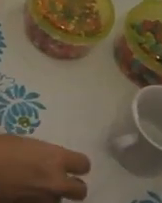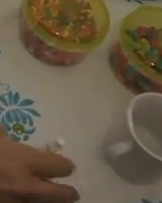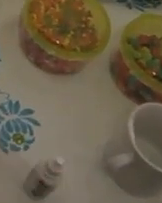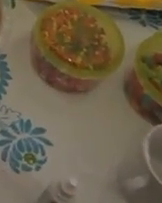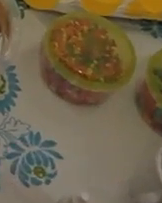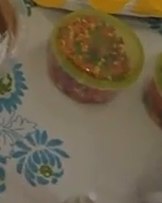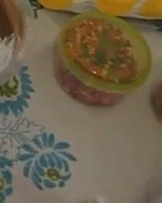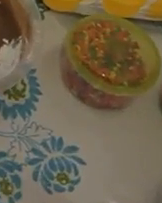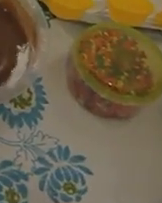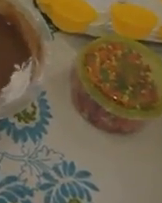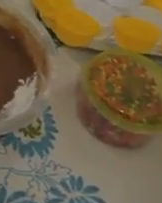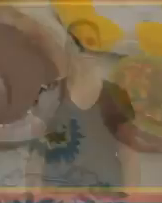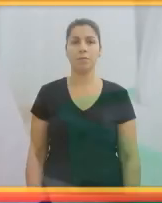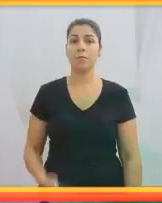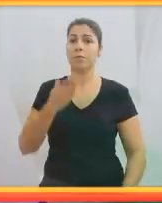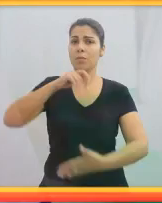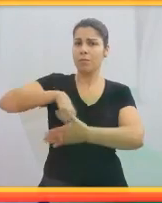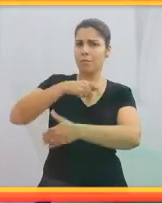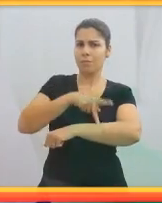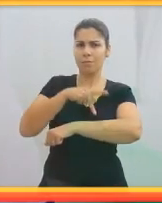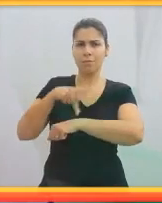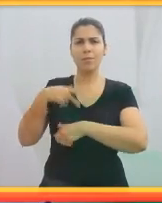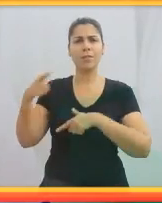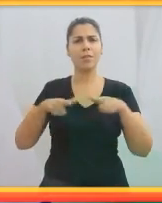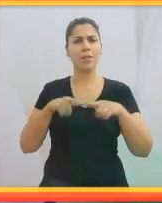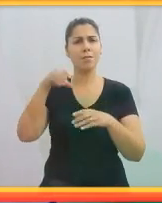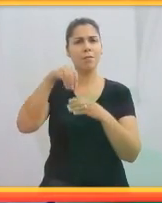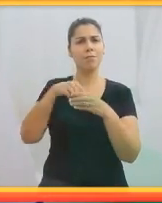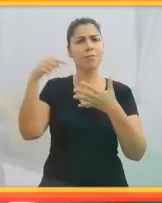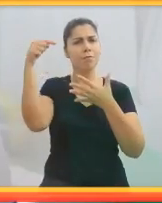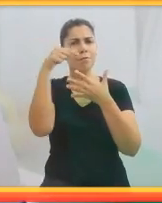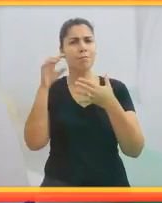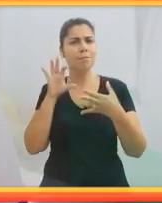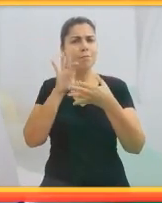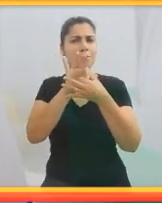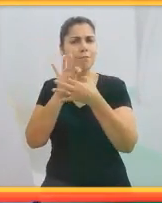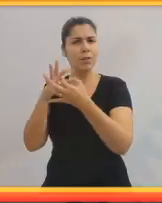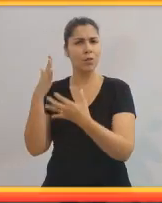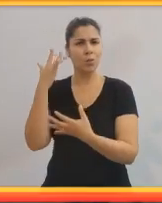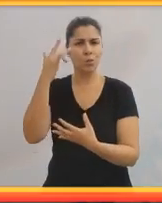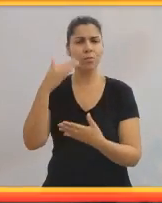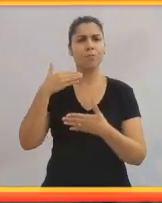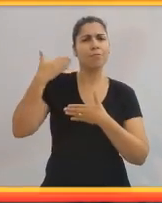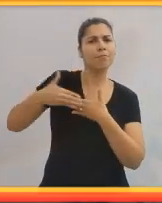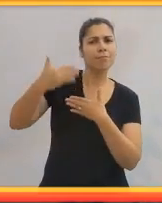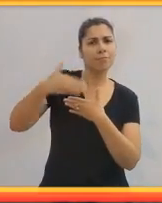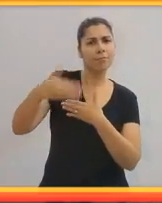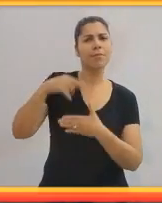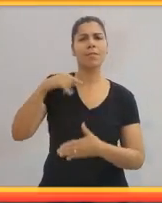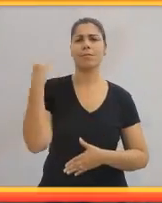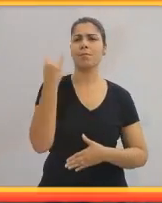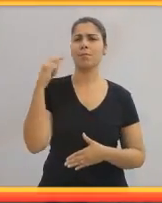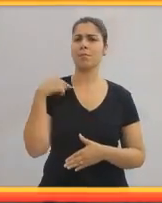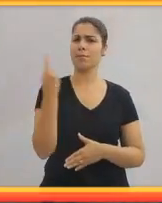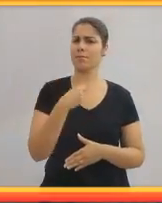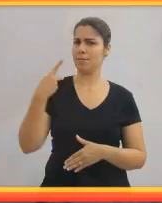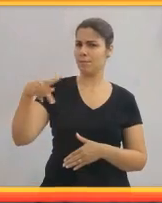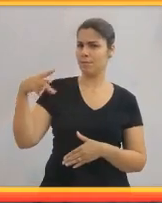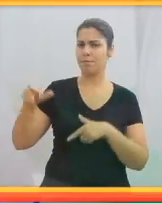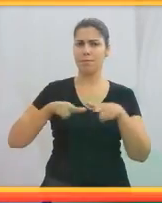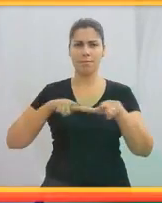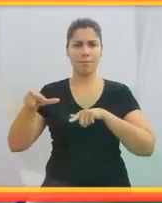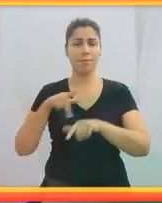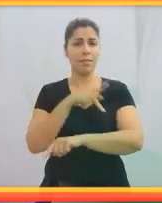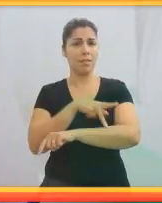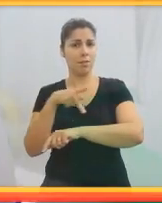Carol mistura. A culinária pedagógica, além de trabalhar esse aspecto ligado à rotina, à